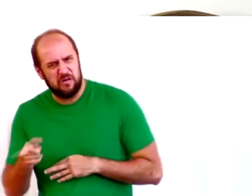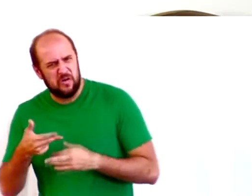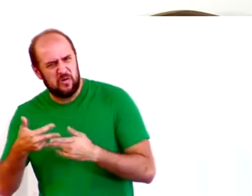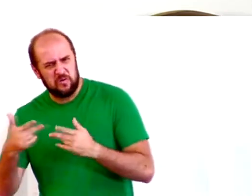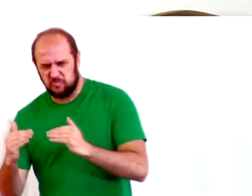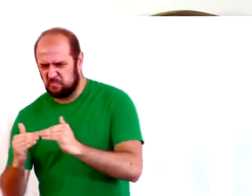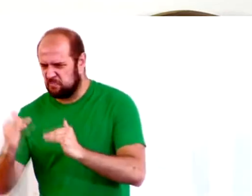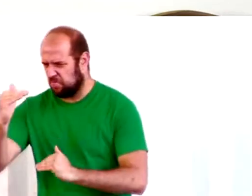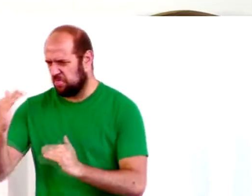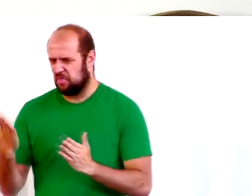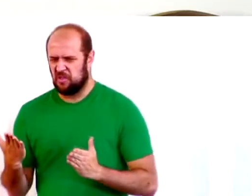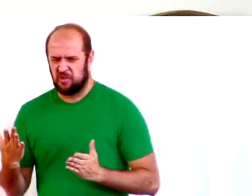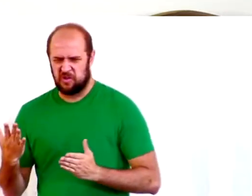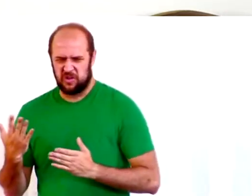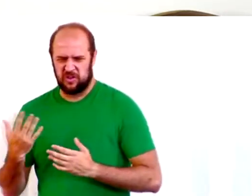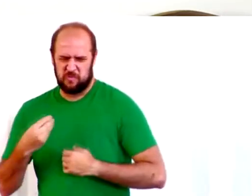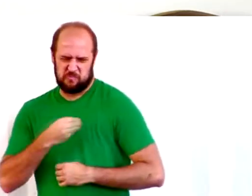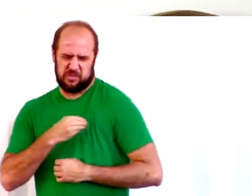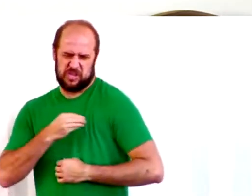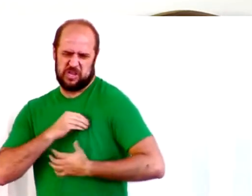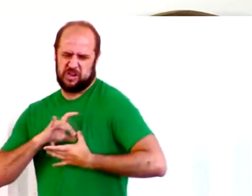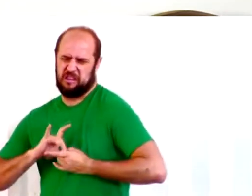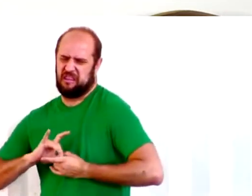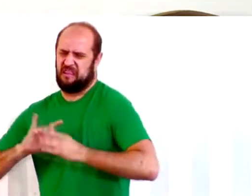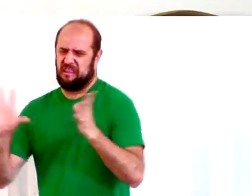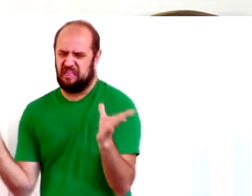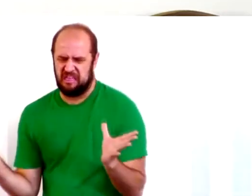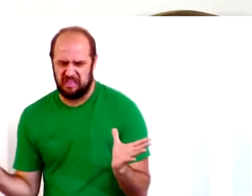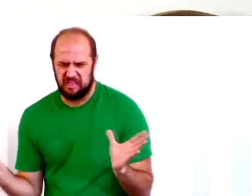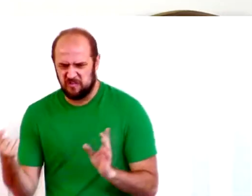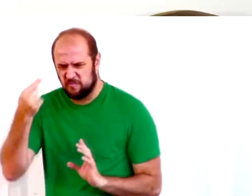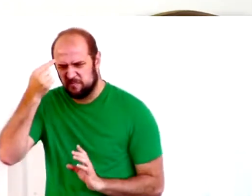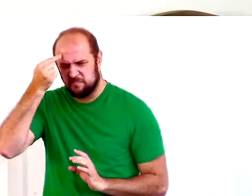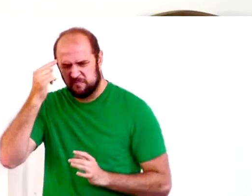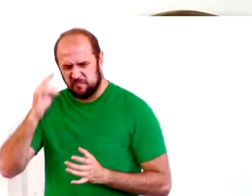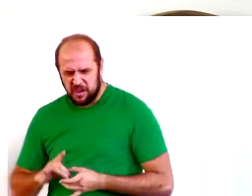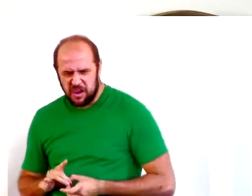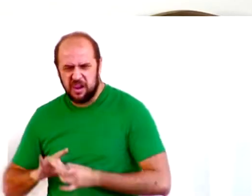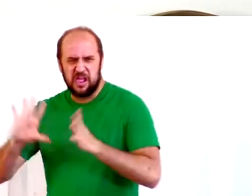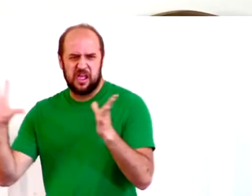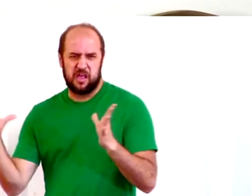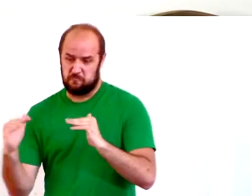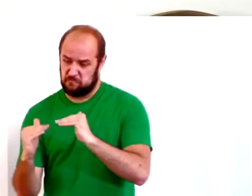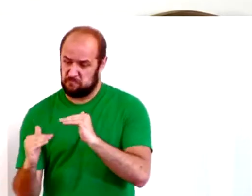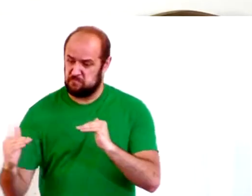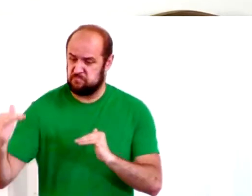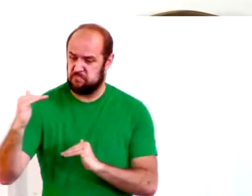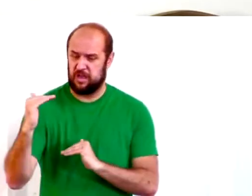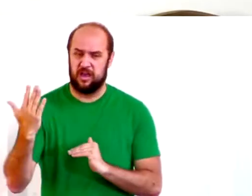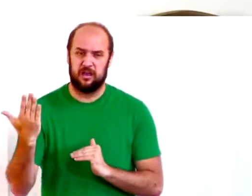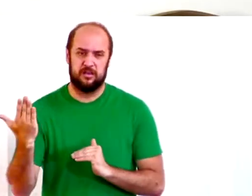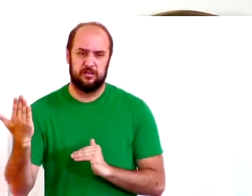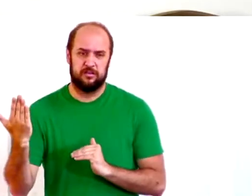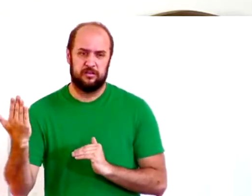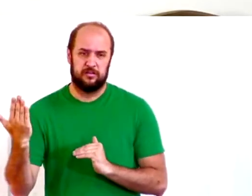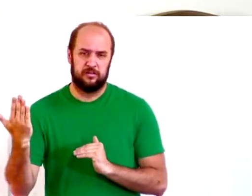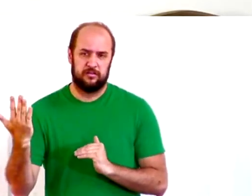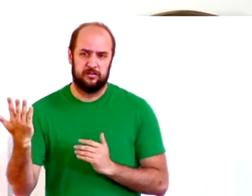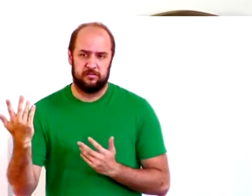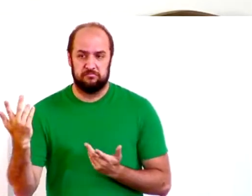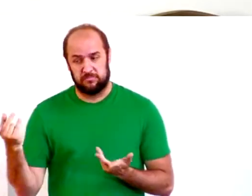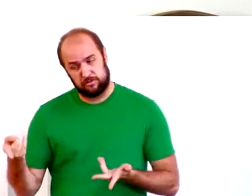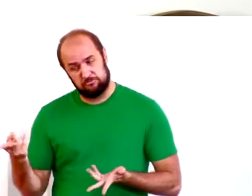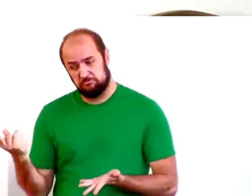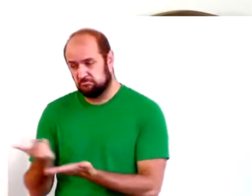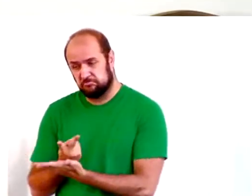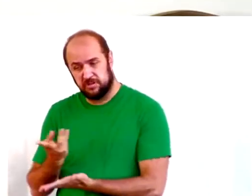livre vazão da carne, é quando a livre vazão do pensamento se sobrepõe àquilo que é, na